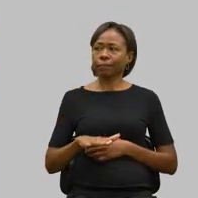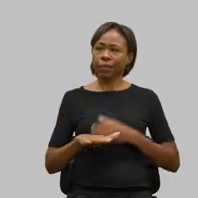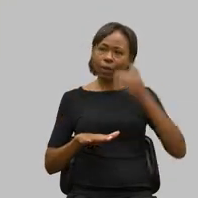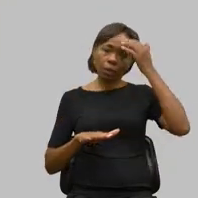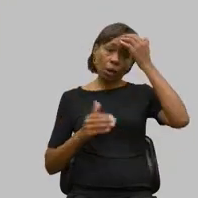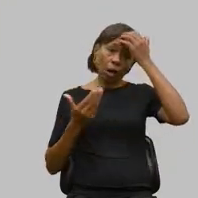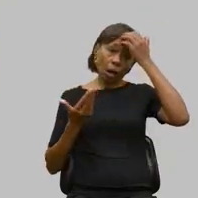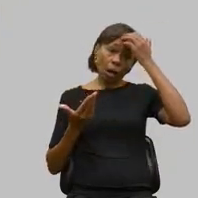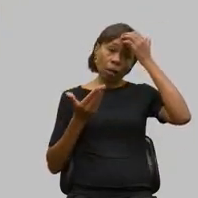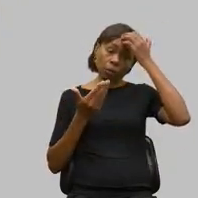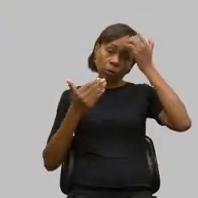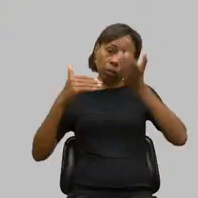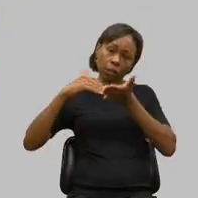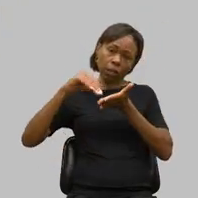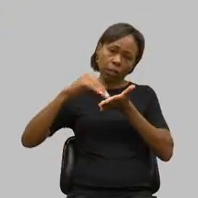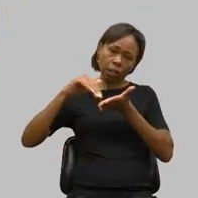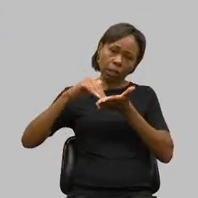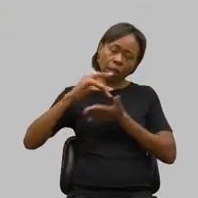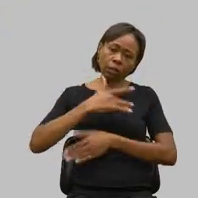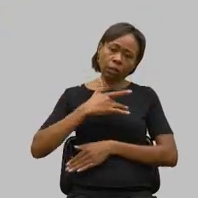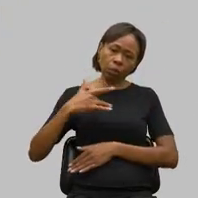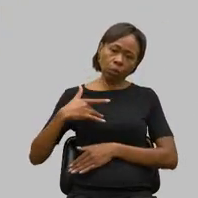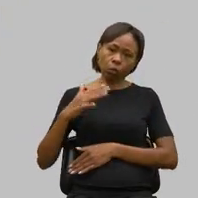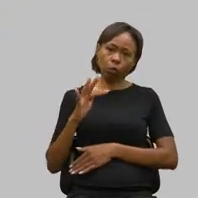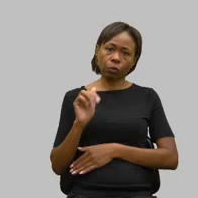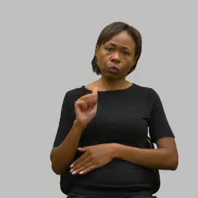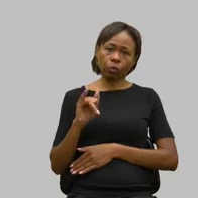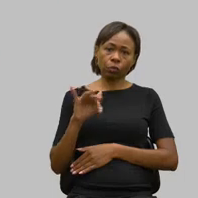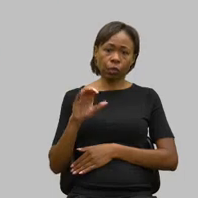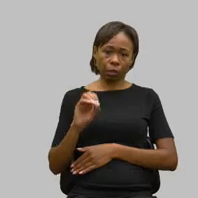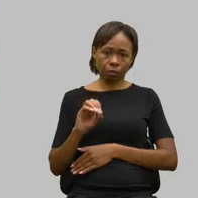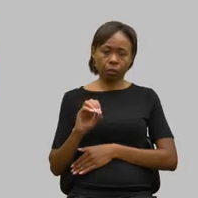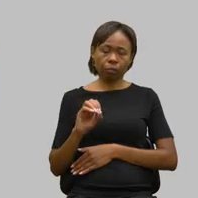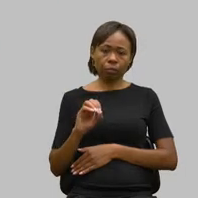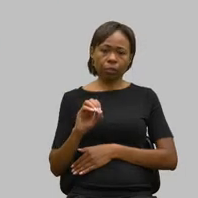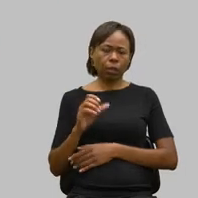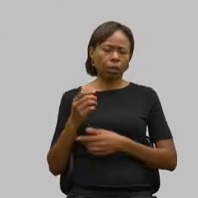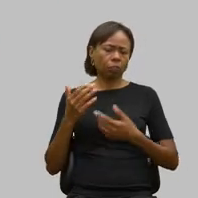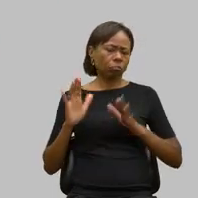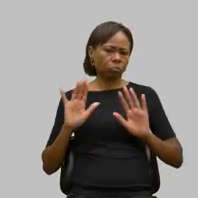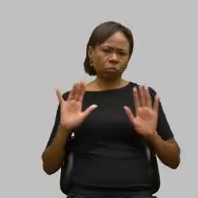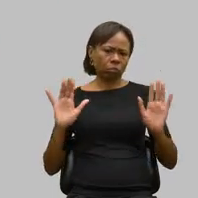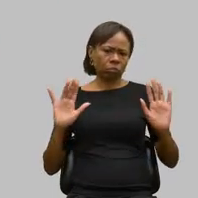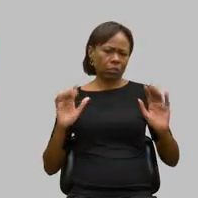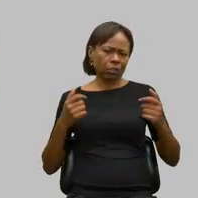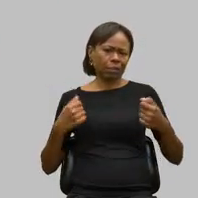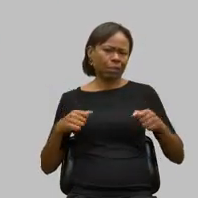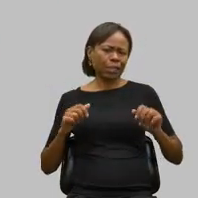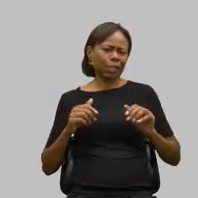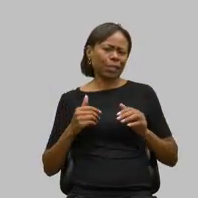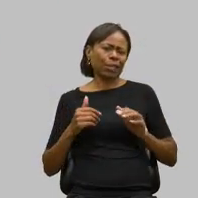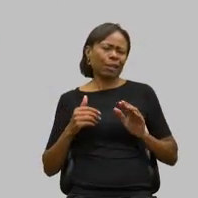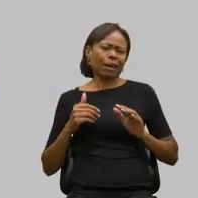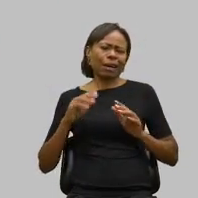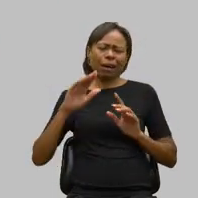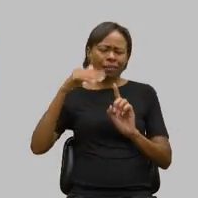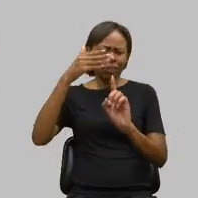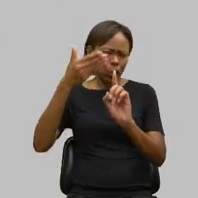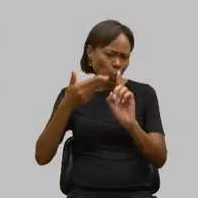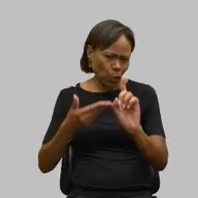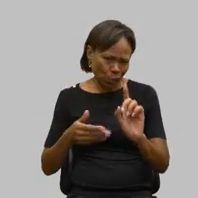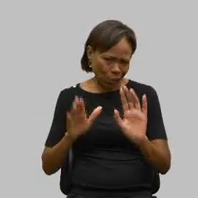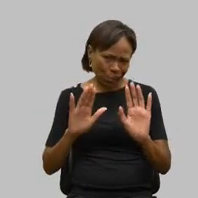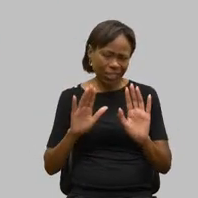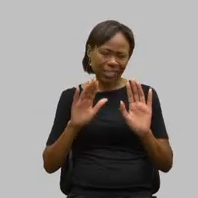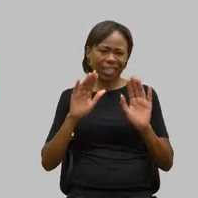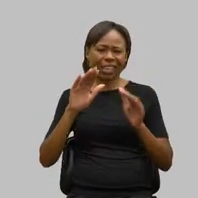secretário de Saúde, Fábio, que aqui dispensa qualquer tipo de elogios, uma vez que eu posso falar